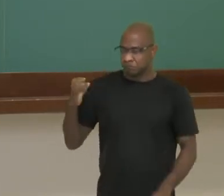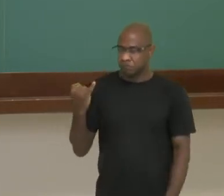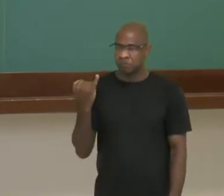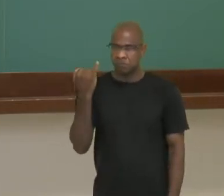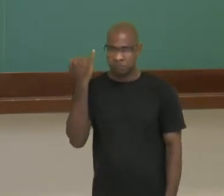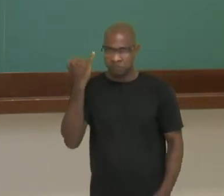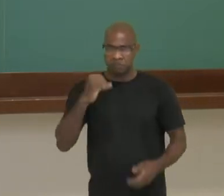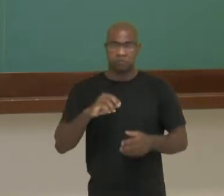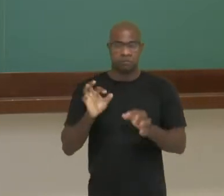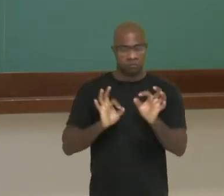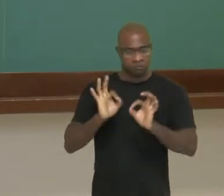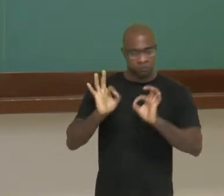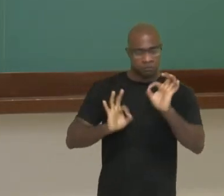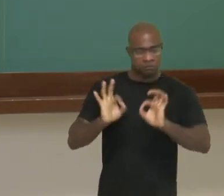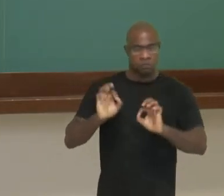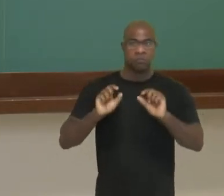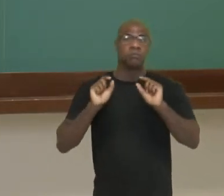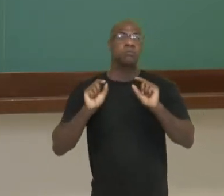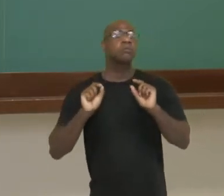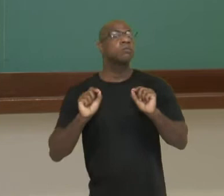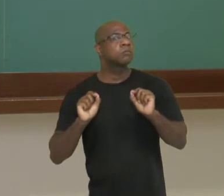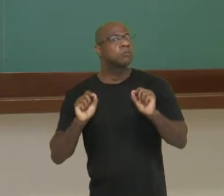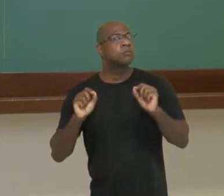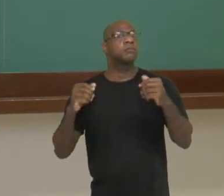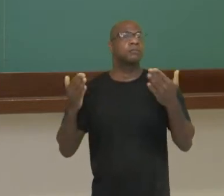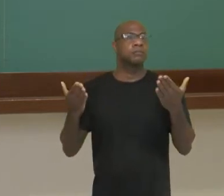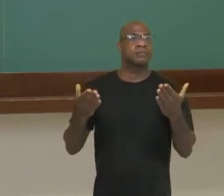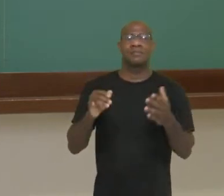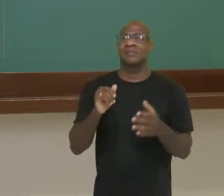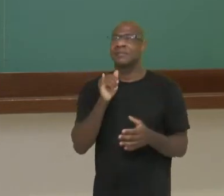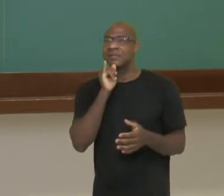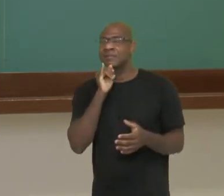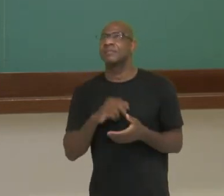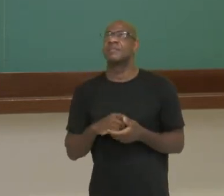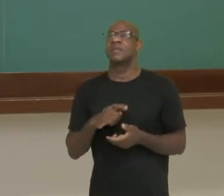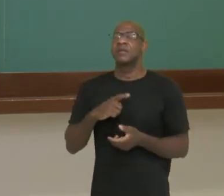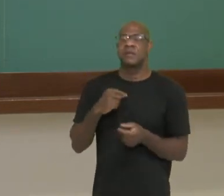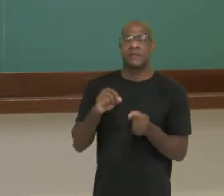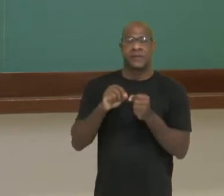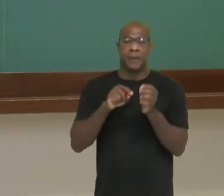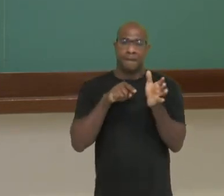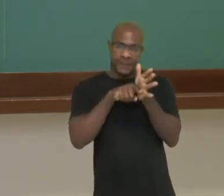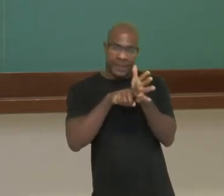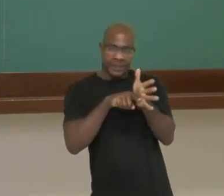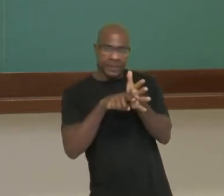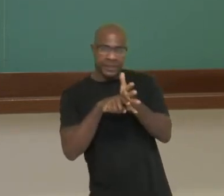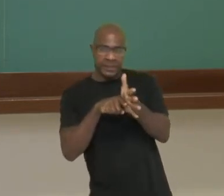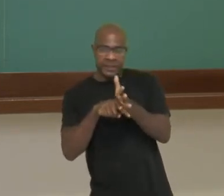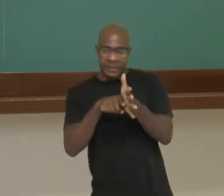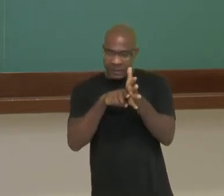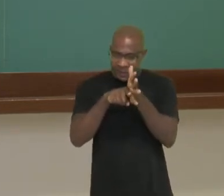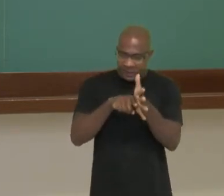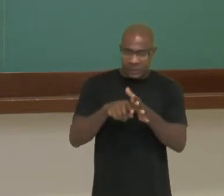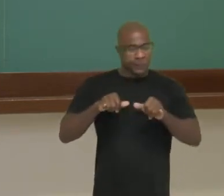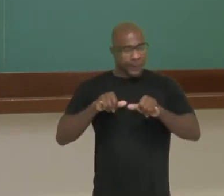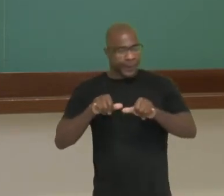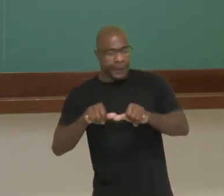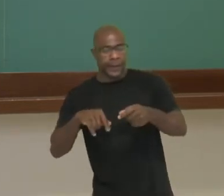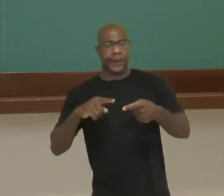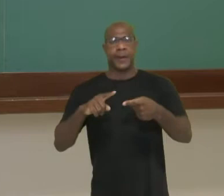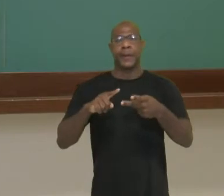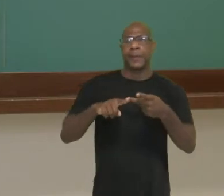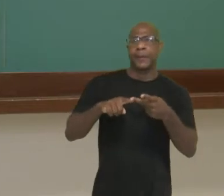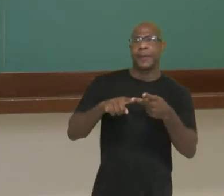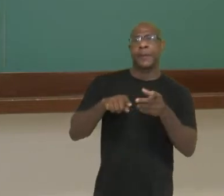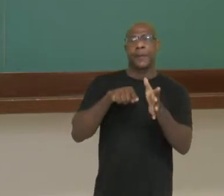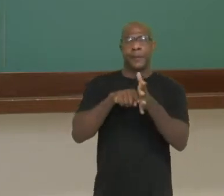para organizar, né? Porque a gente vai, quando a gente vai fazer uma pesquisa, por exemplo, pode ser uma pesquisa de mercado ou uma